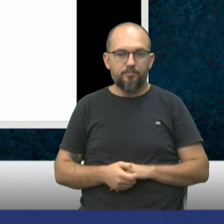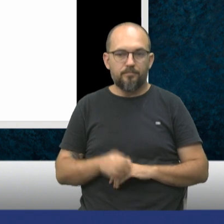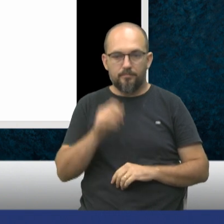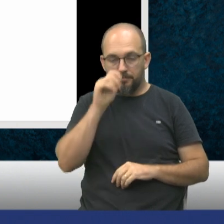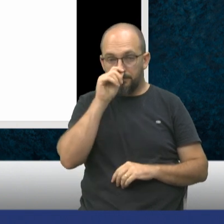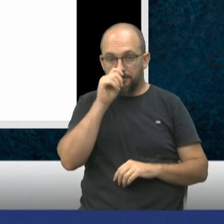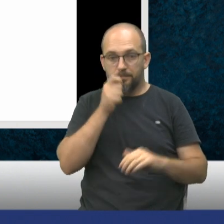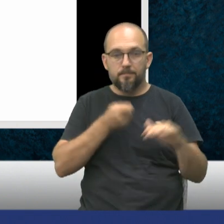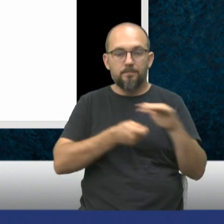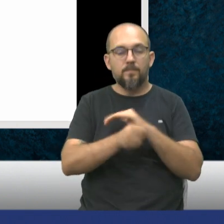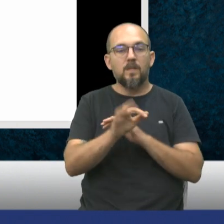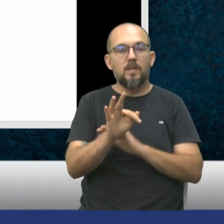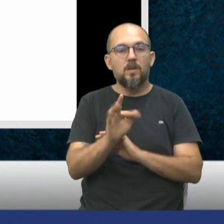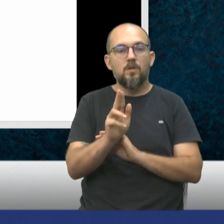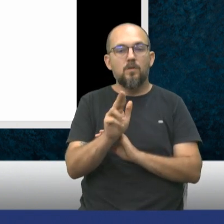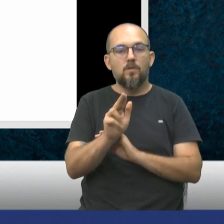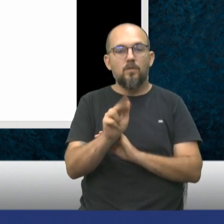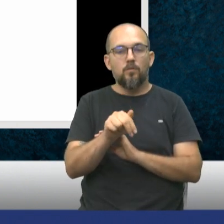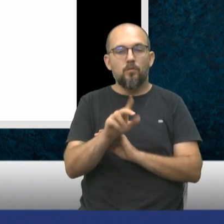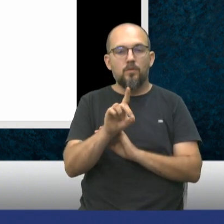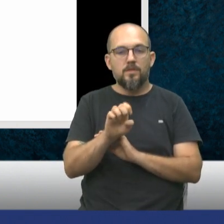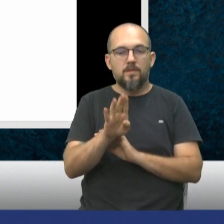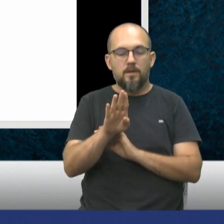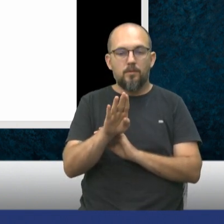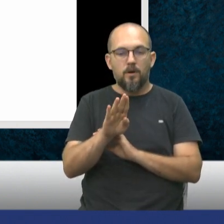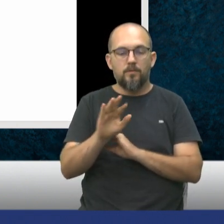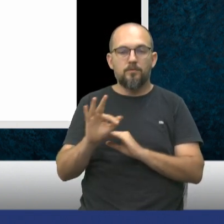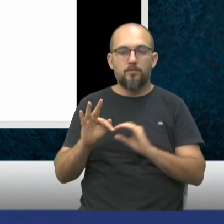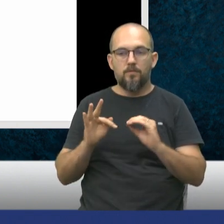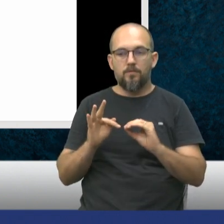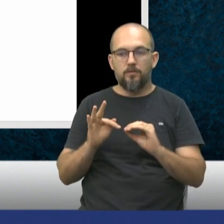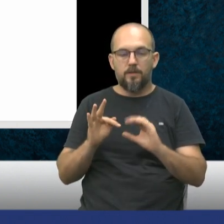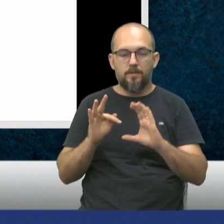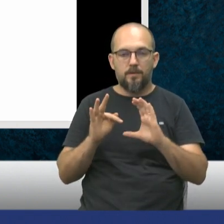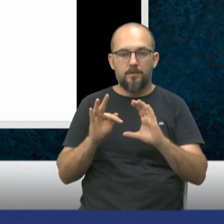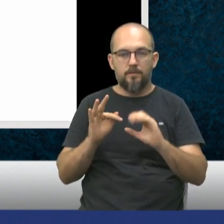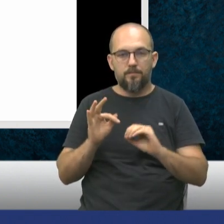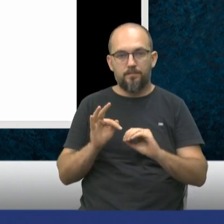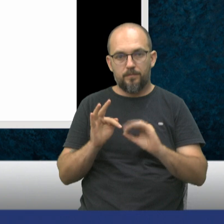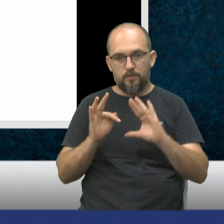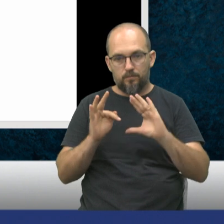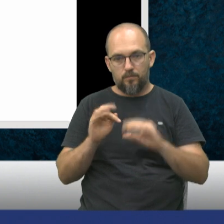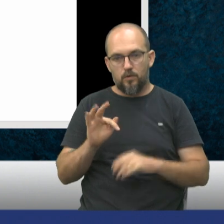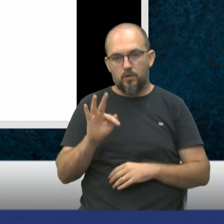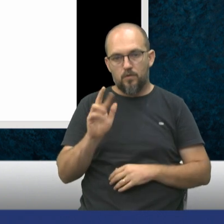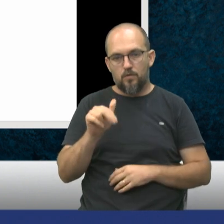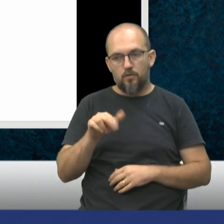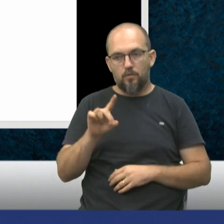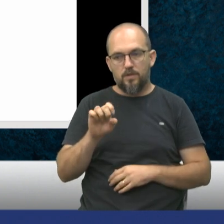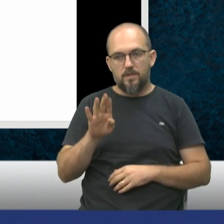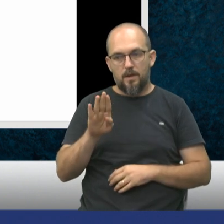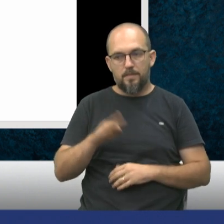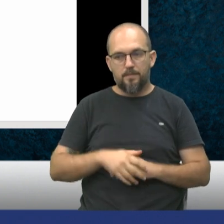Aplicação do Fundeb. Houve uma receita total de